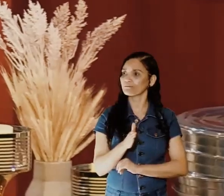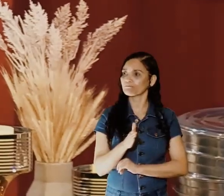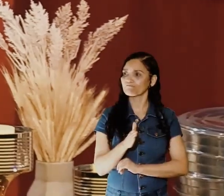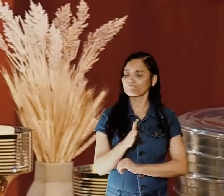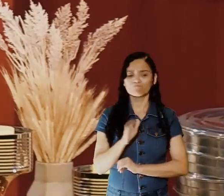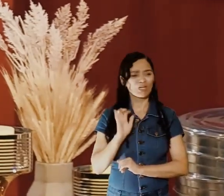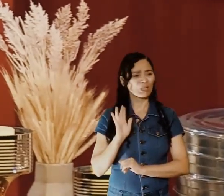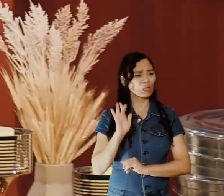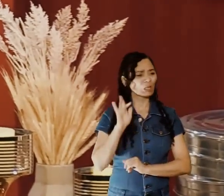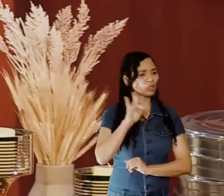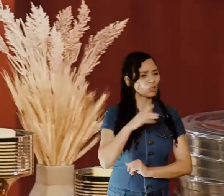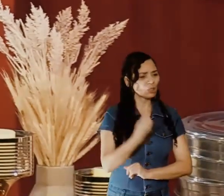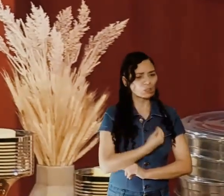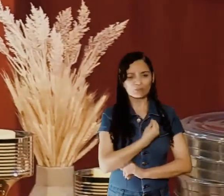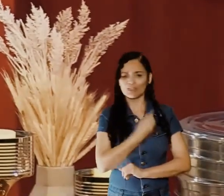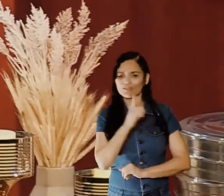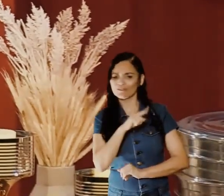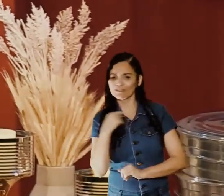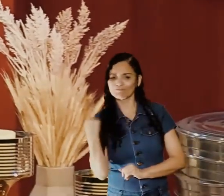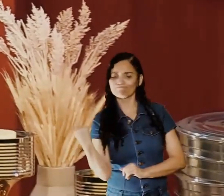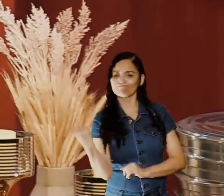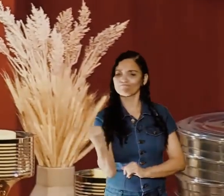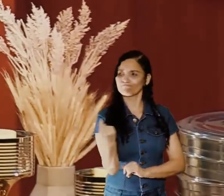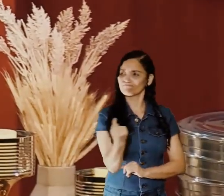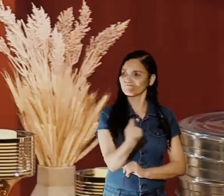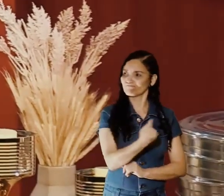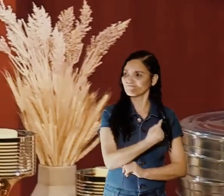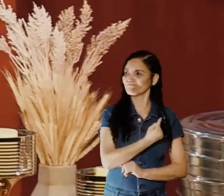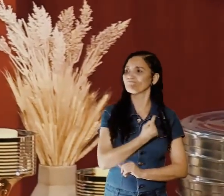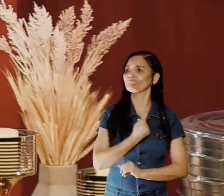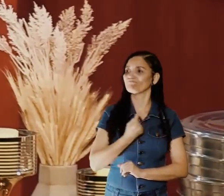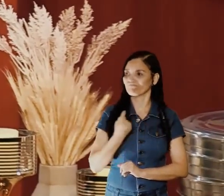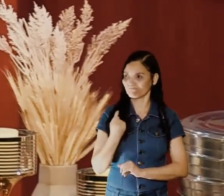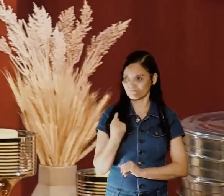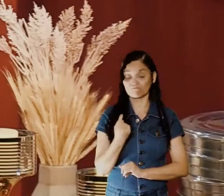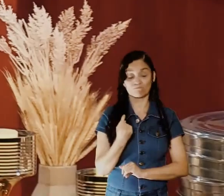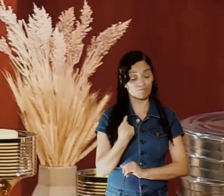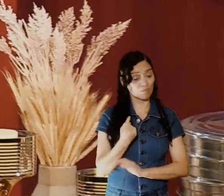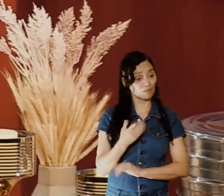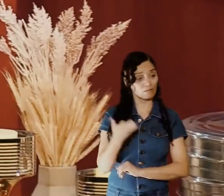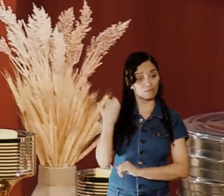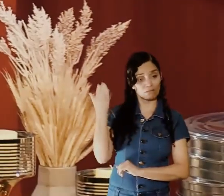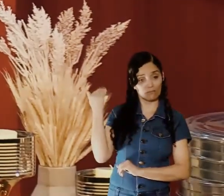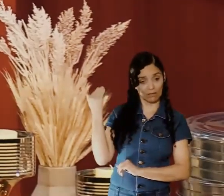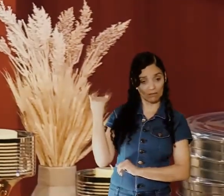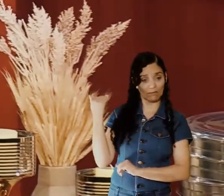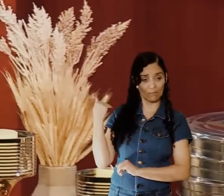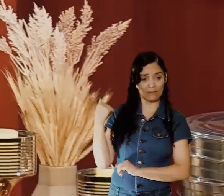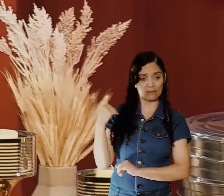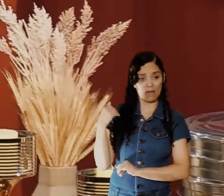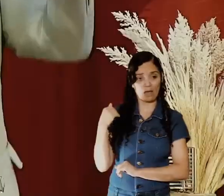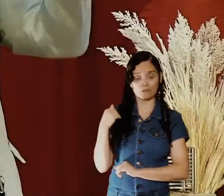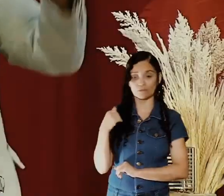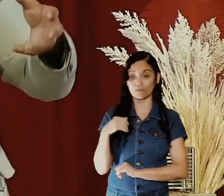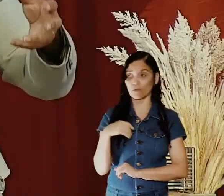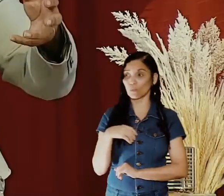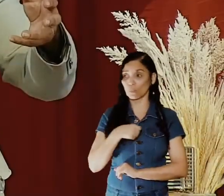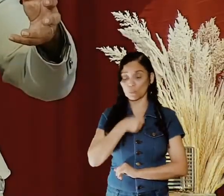pessoas, pastores, simples pastores. A glória do Senhor se manifestou sobre eles. No Velho Testamento, como